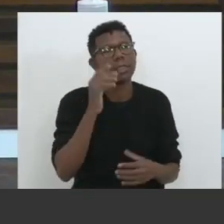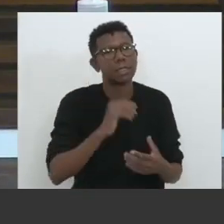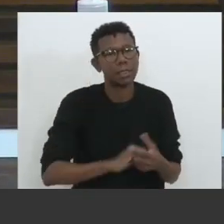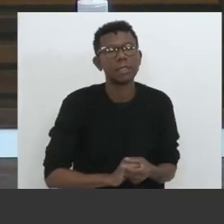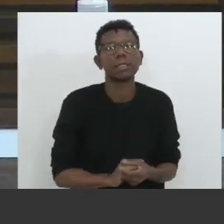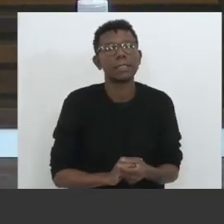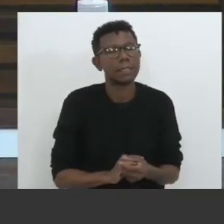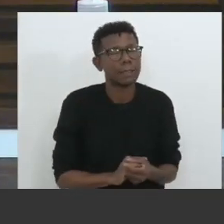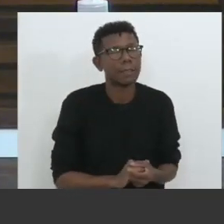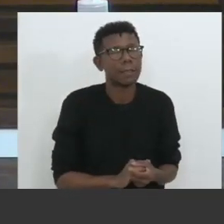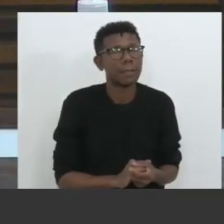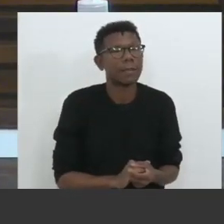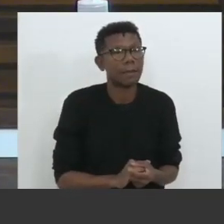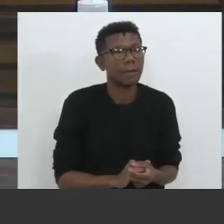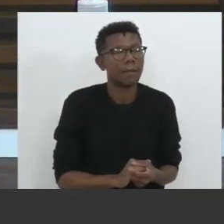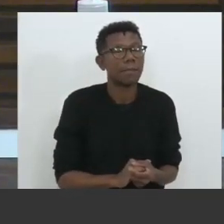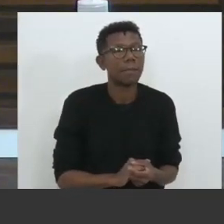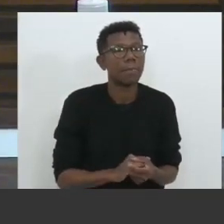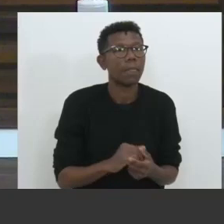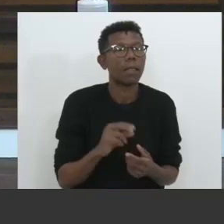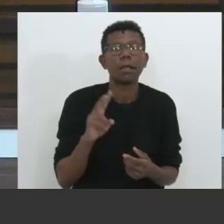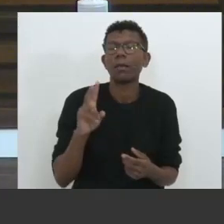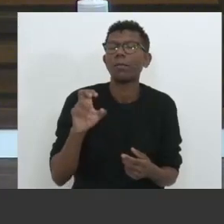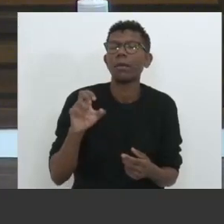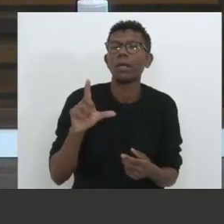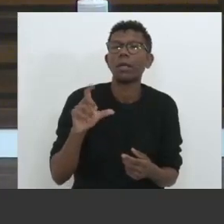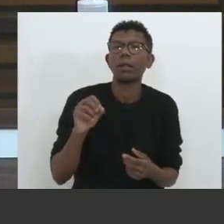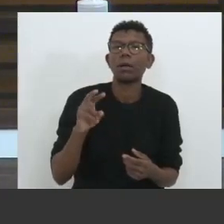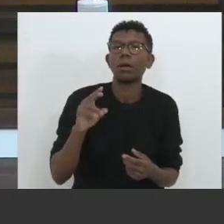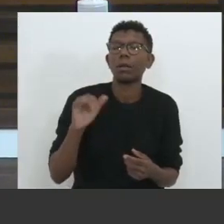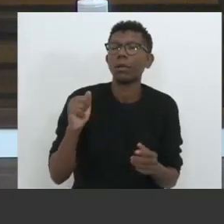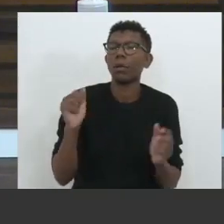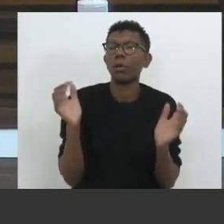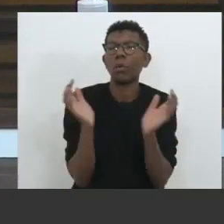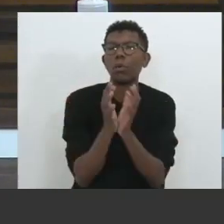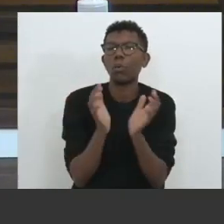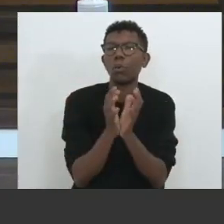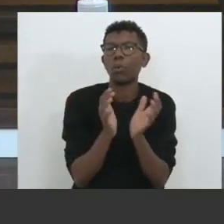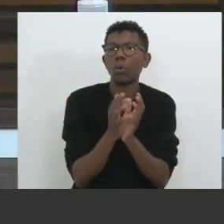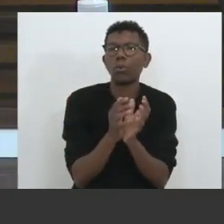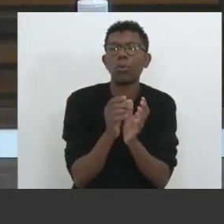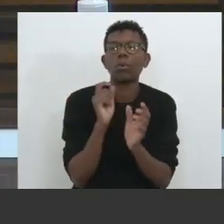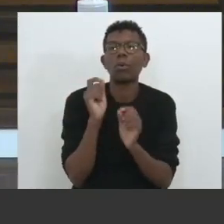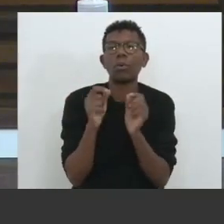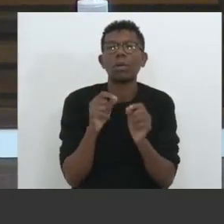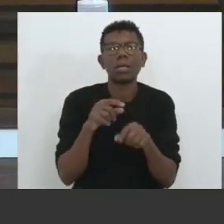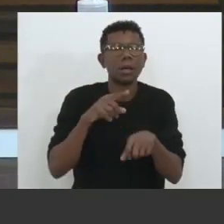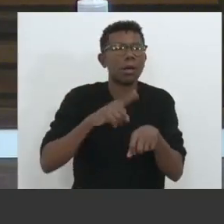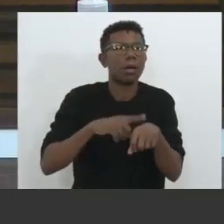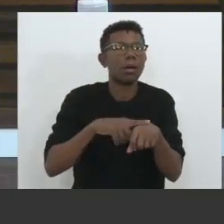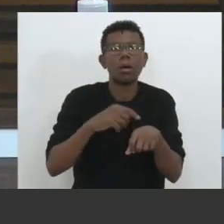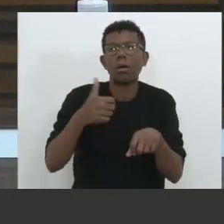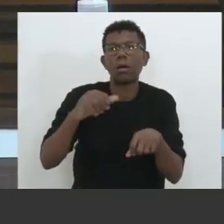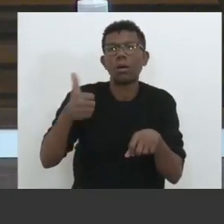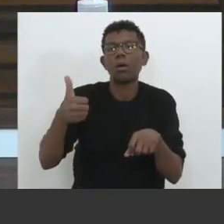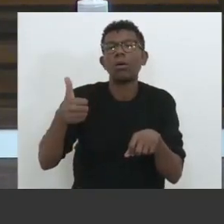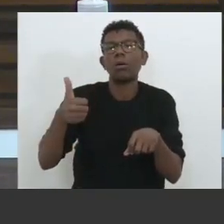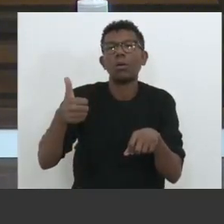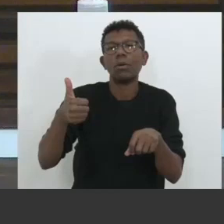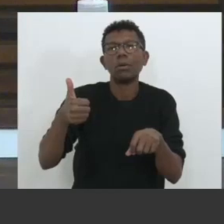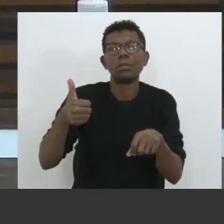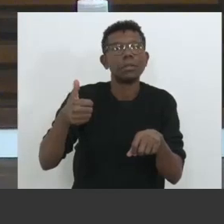o velório o enterro da da banda seria às 11 horas né de brando nós adiamos paraas 14 horas porque a